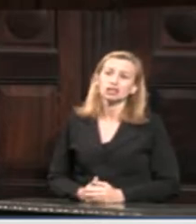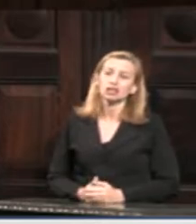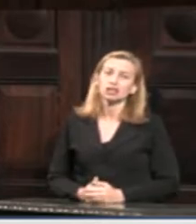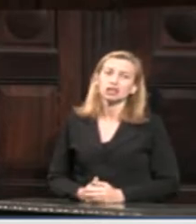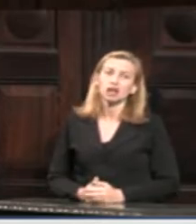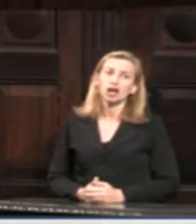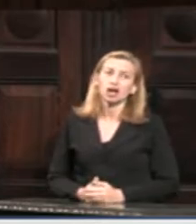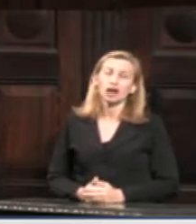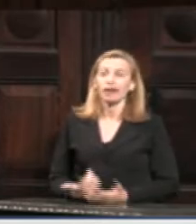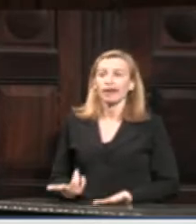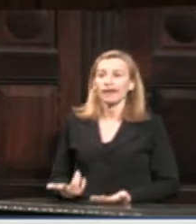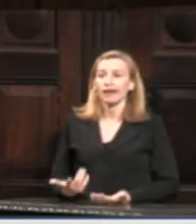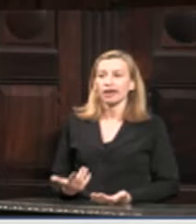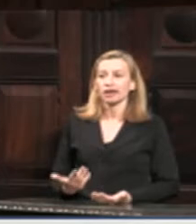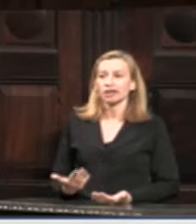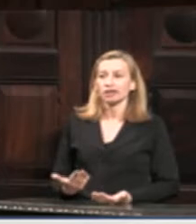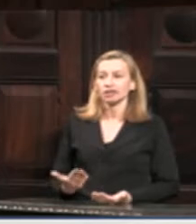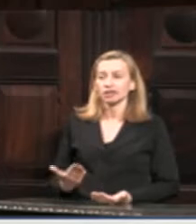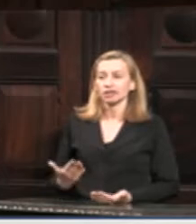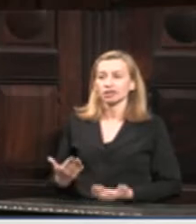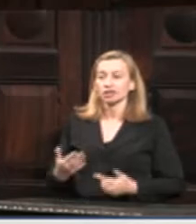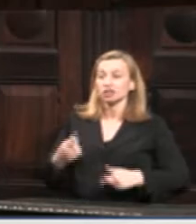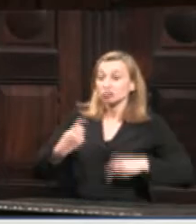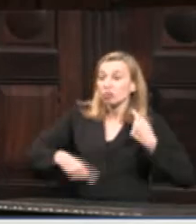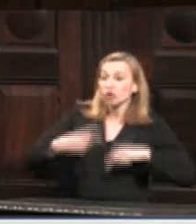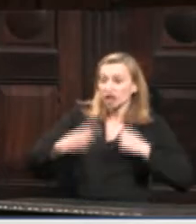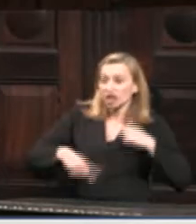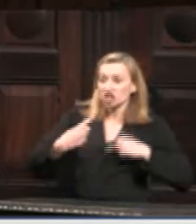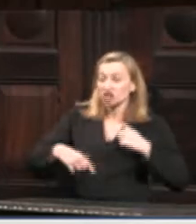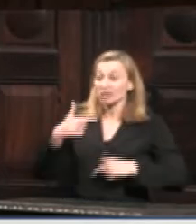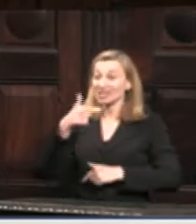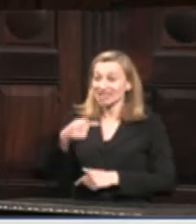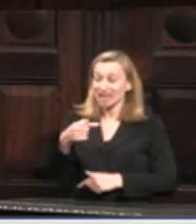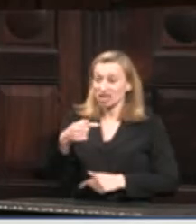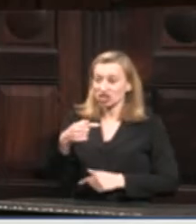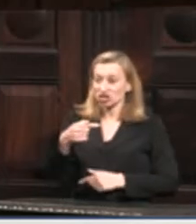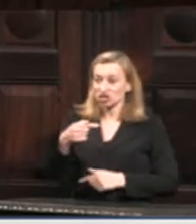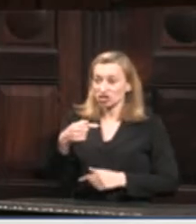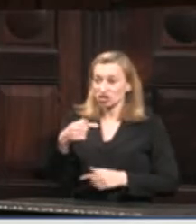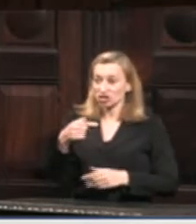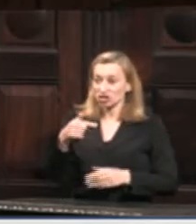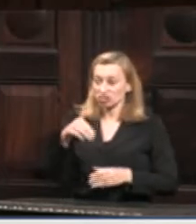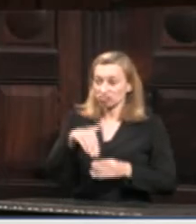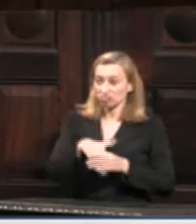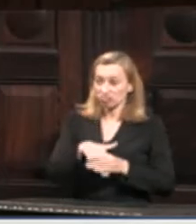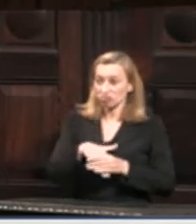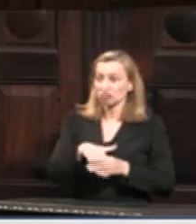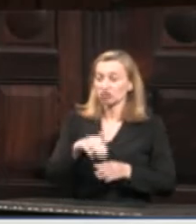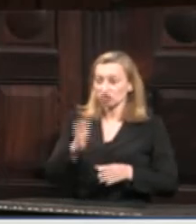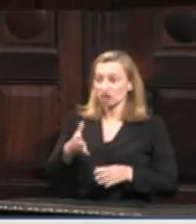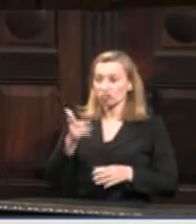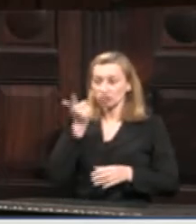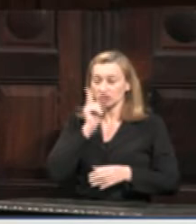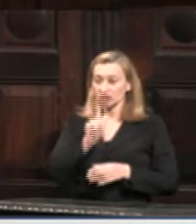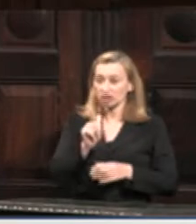pública, 7 mandatos parlamentares, a vida pública é como se fosse uma roda